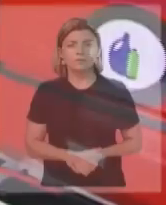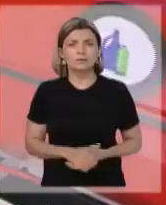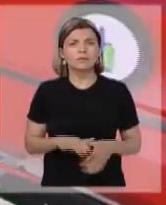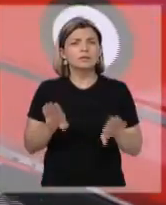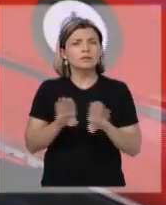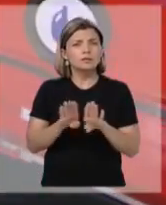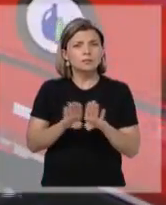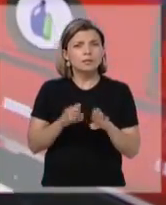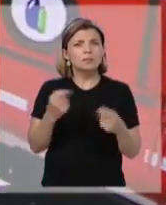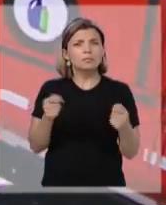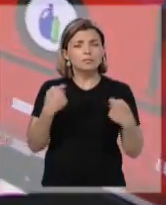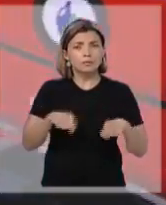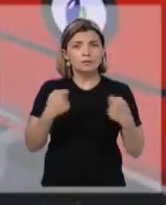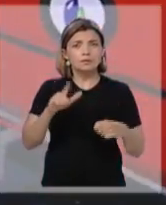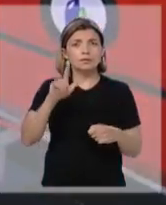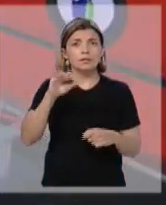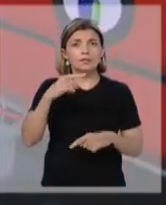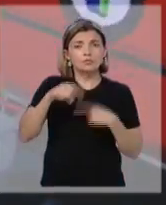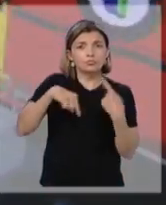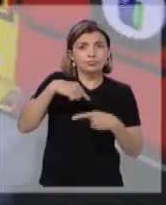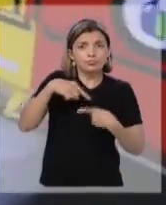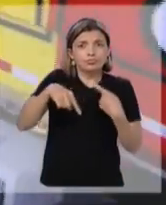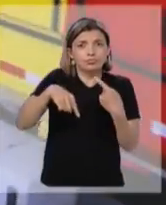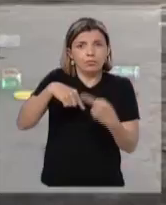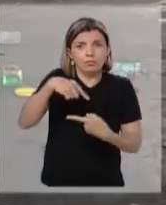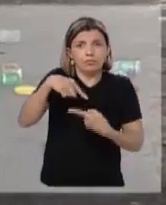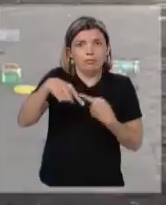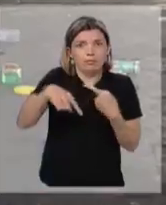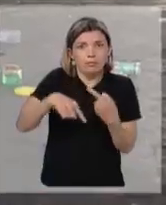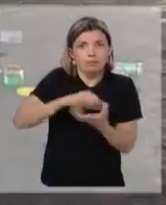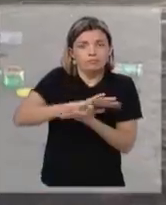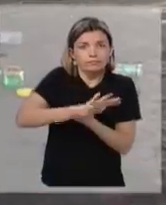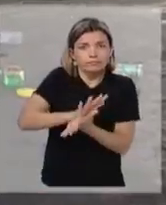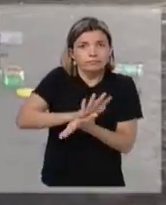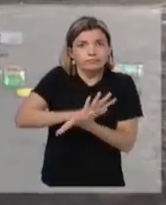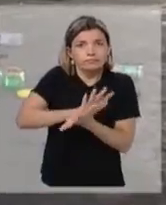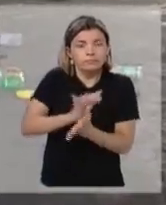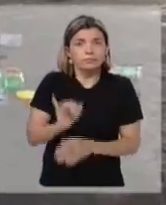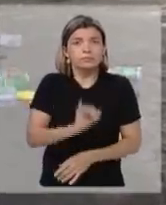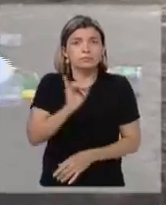Outras estratégias incluem a coleta seletiva de lixo e a reciclagem.